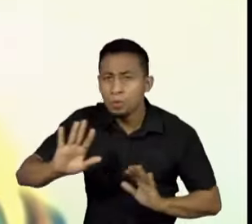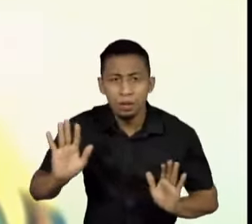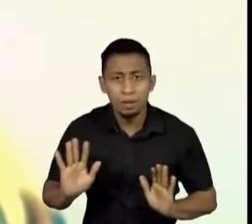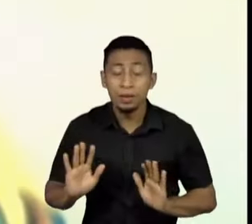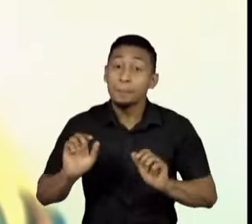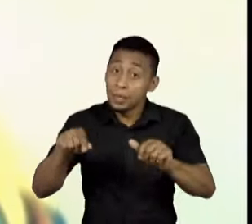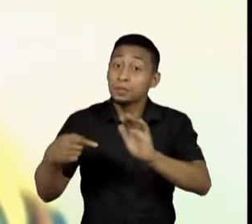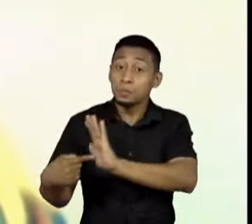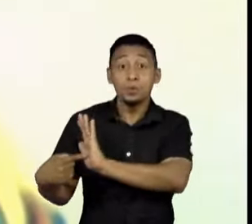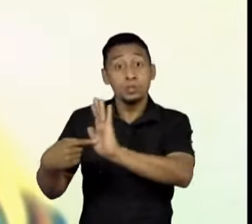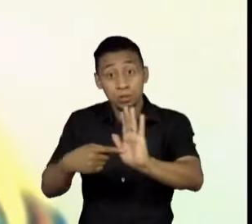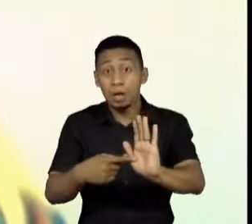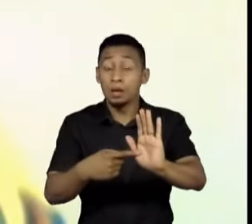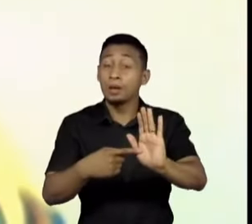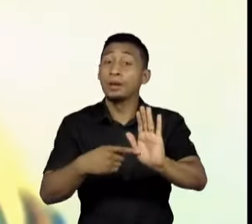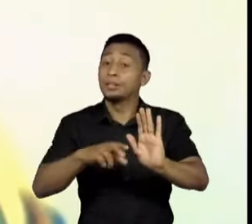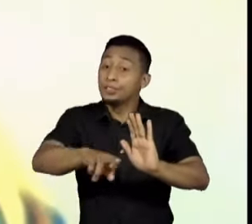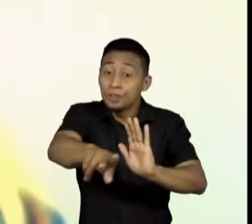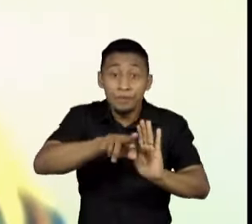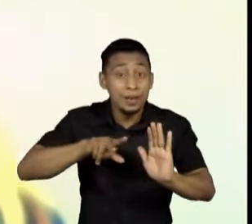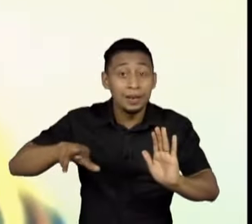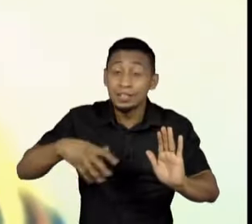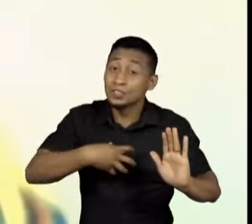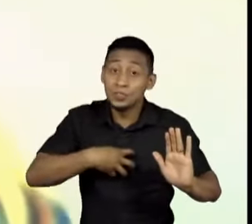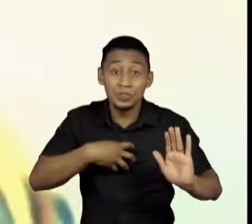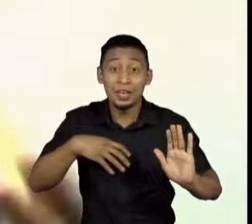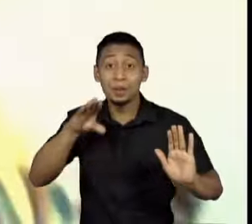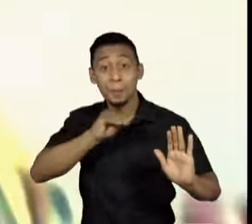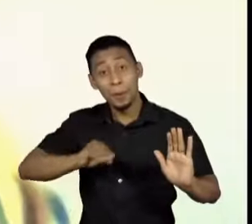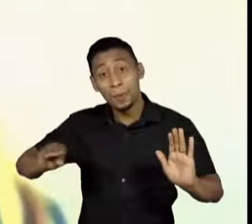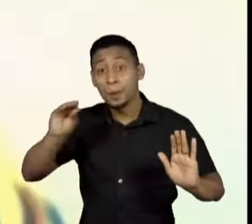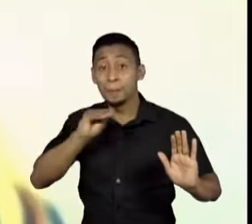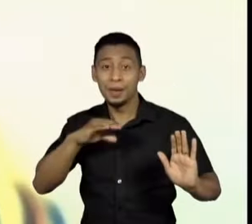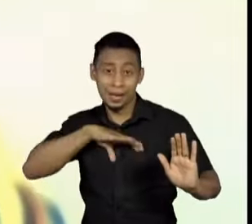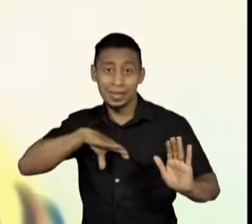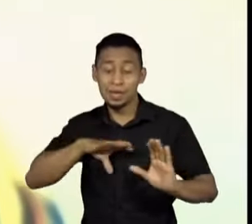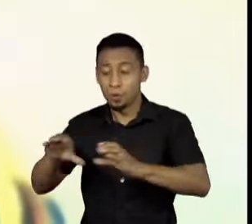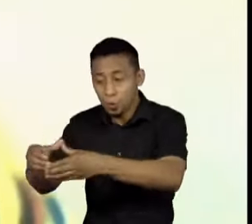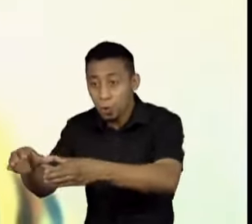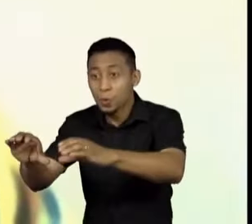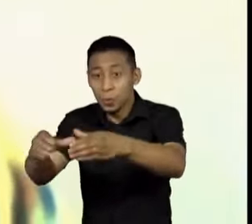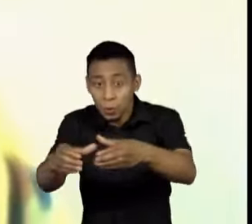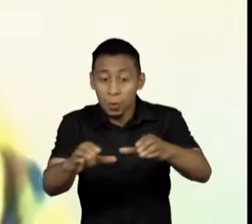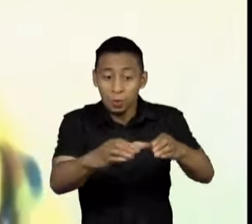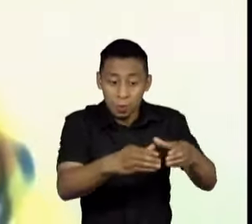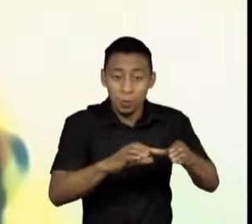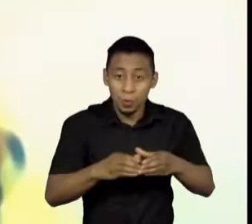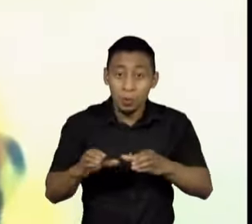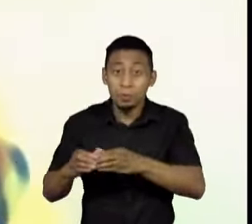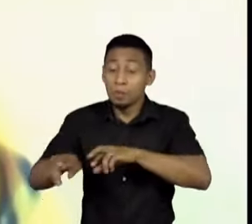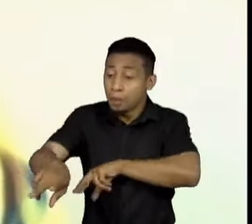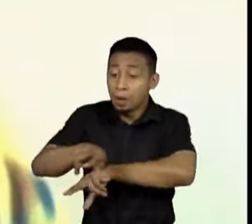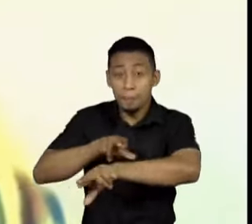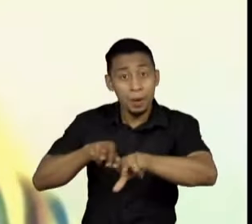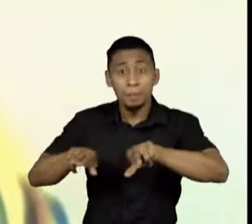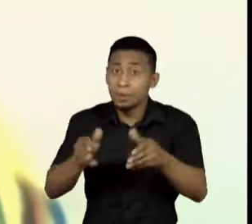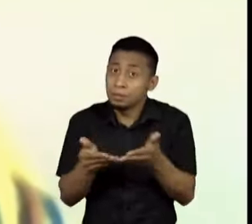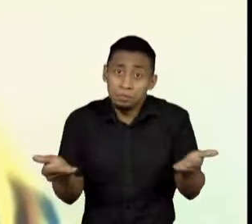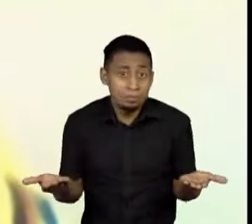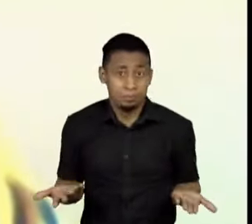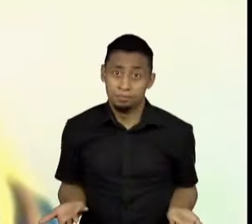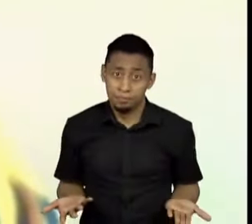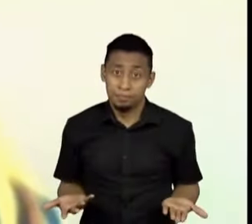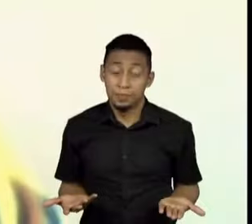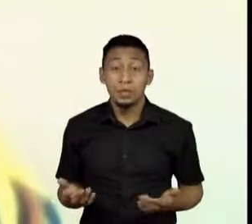registros diferentes de uma mesma língua. E aí fica aí, né? Quem conseguir